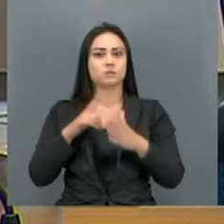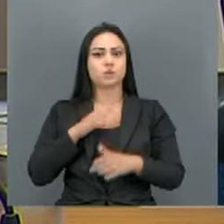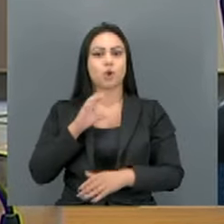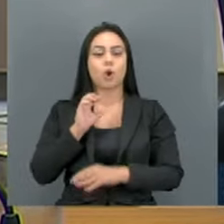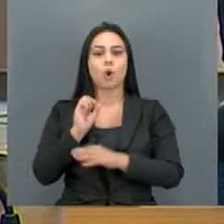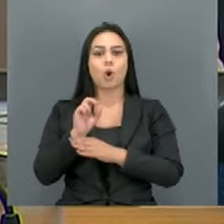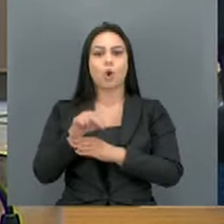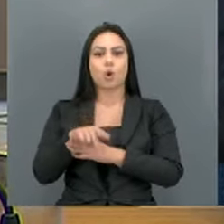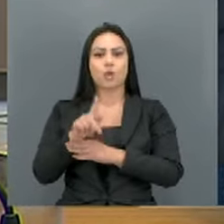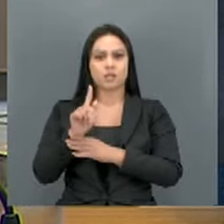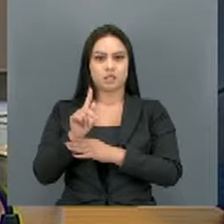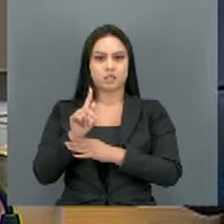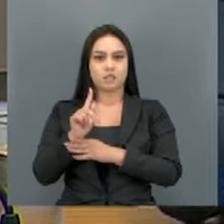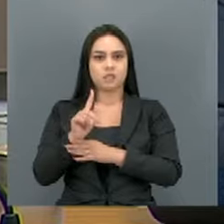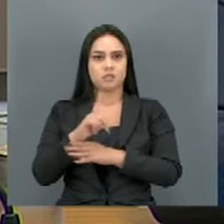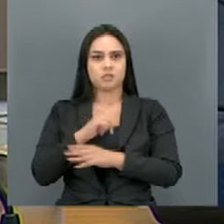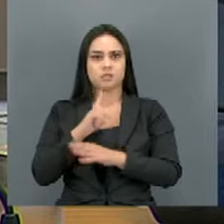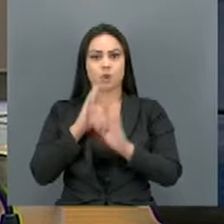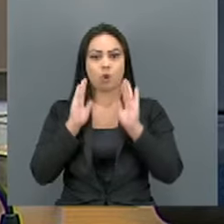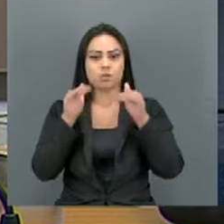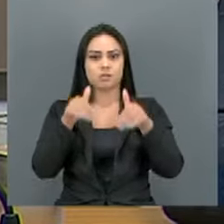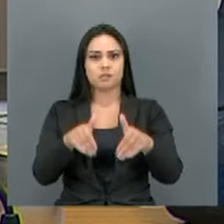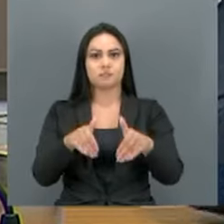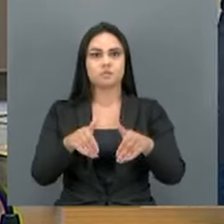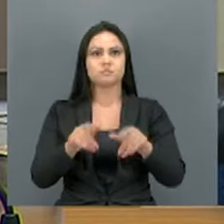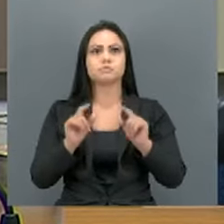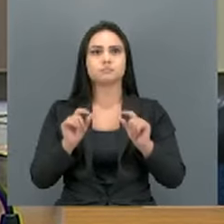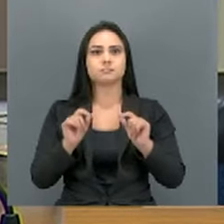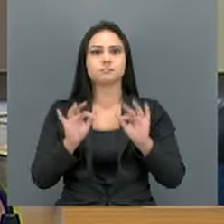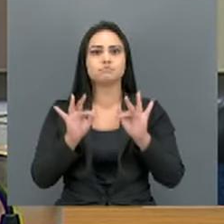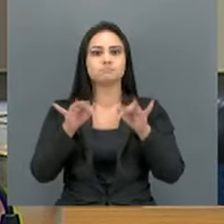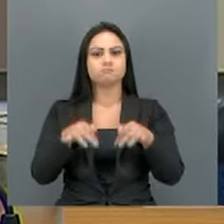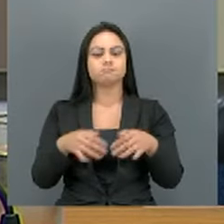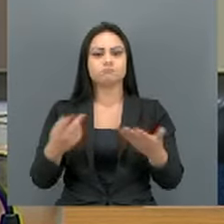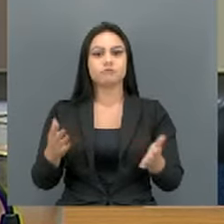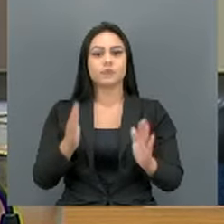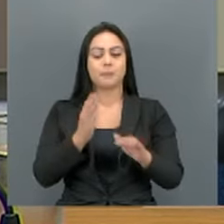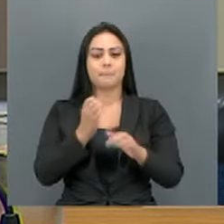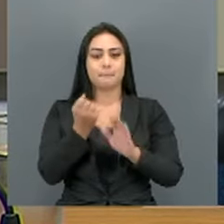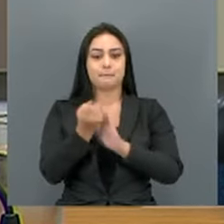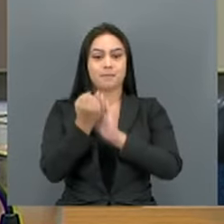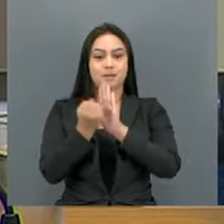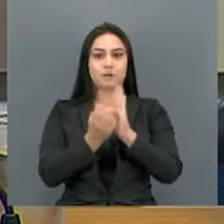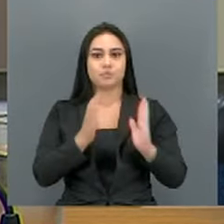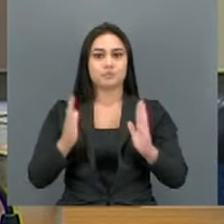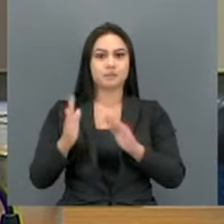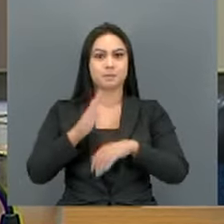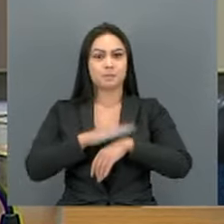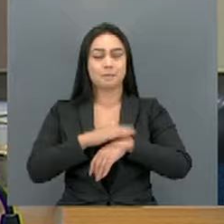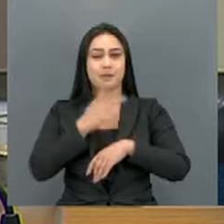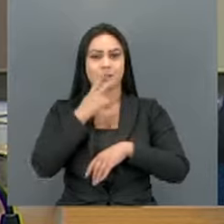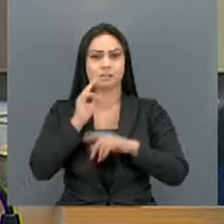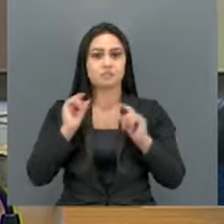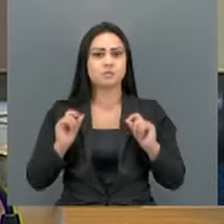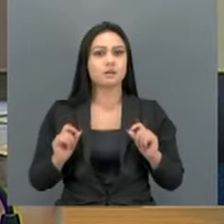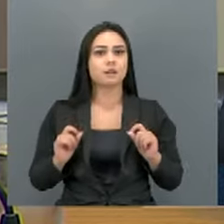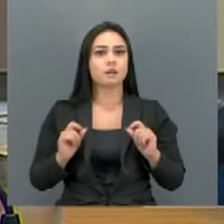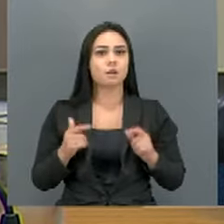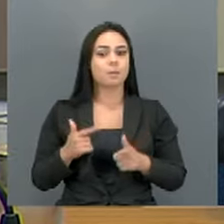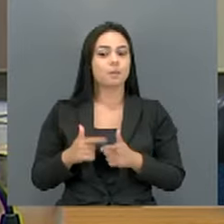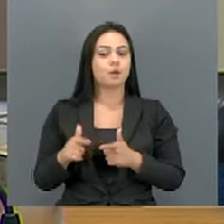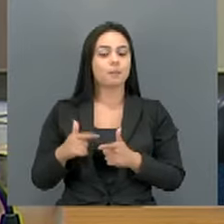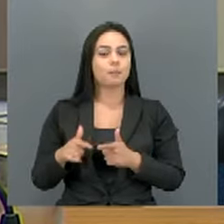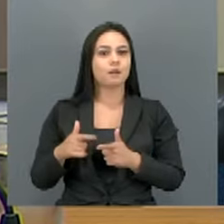ONGs se concentram no fim do marco temporal, fica aparecendo que o